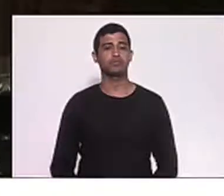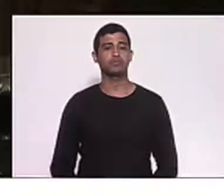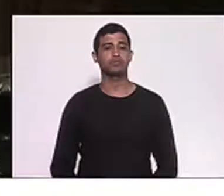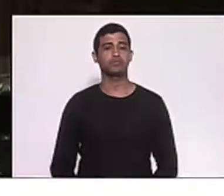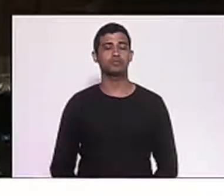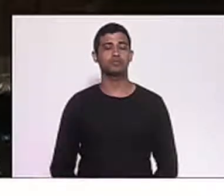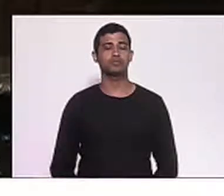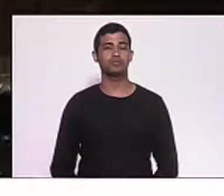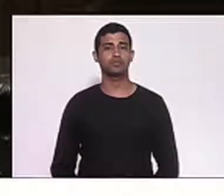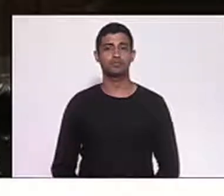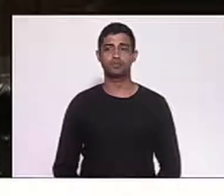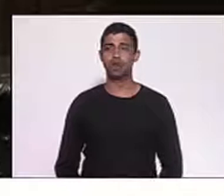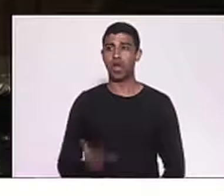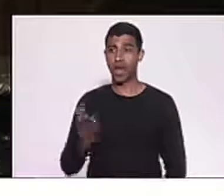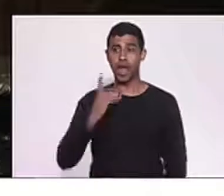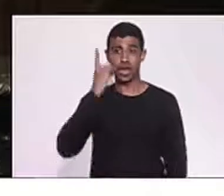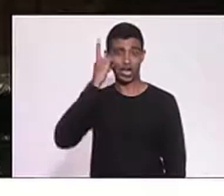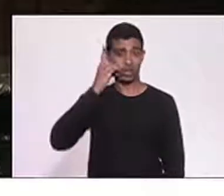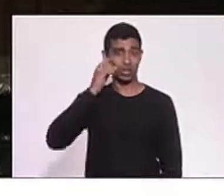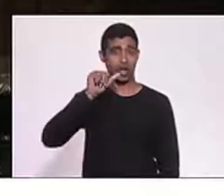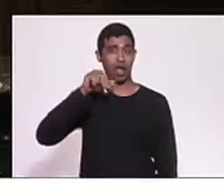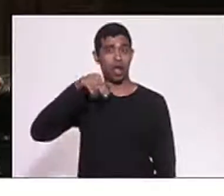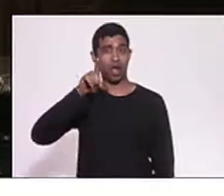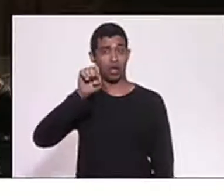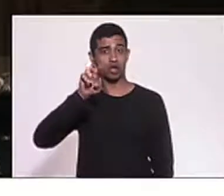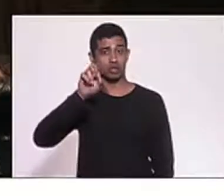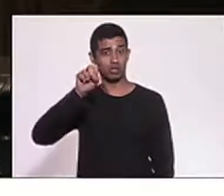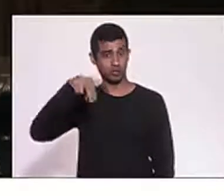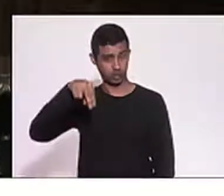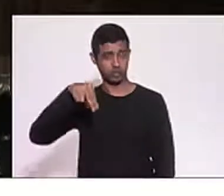O deputado Anderson